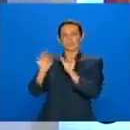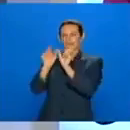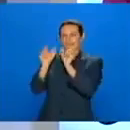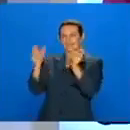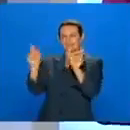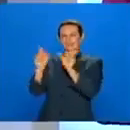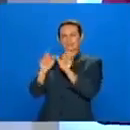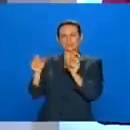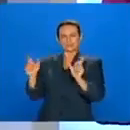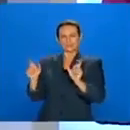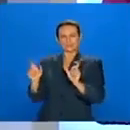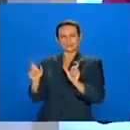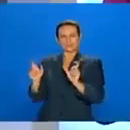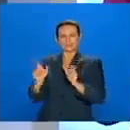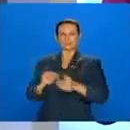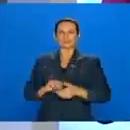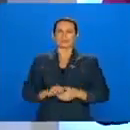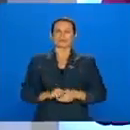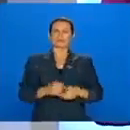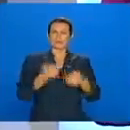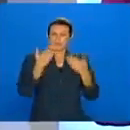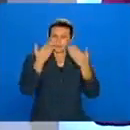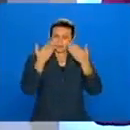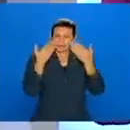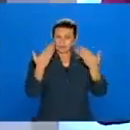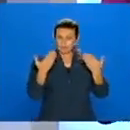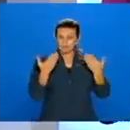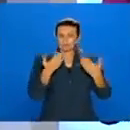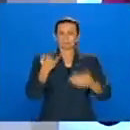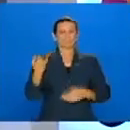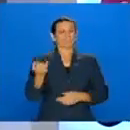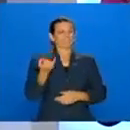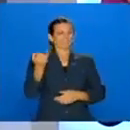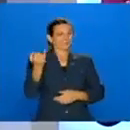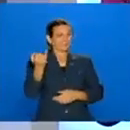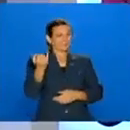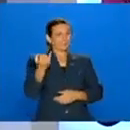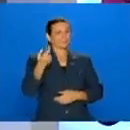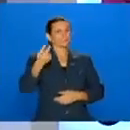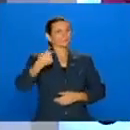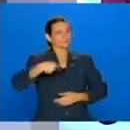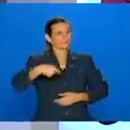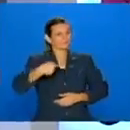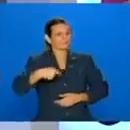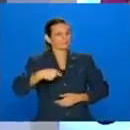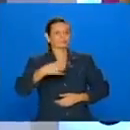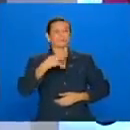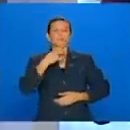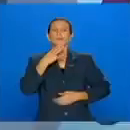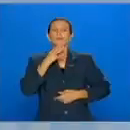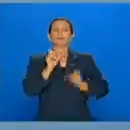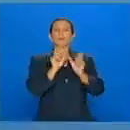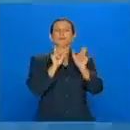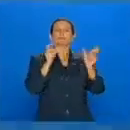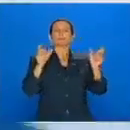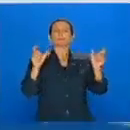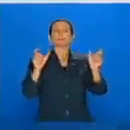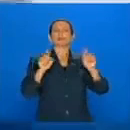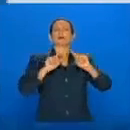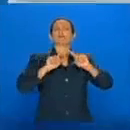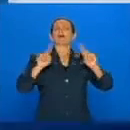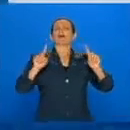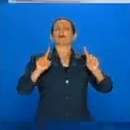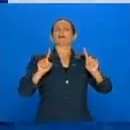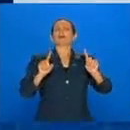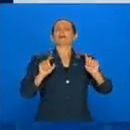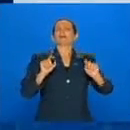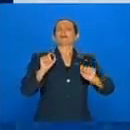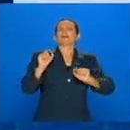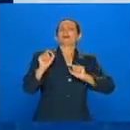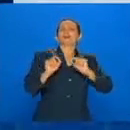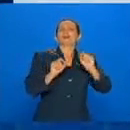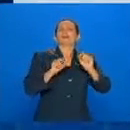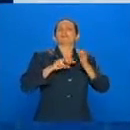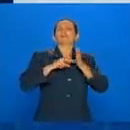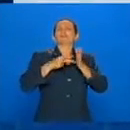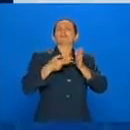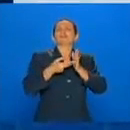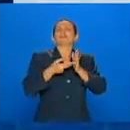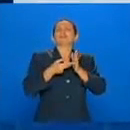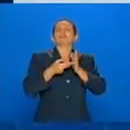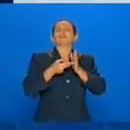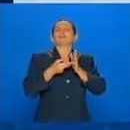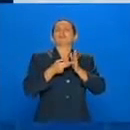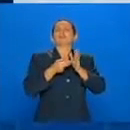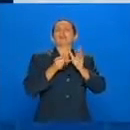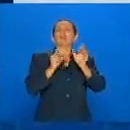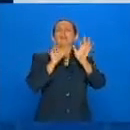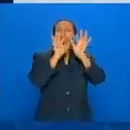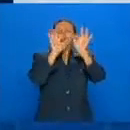em favor dessa necessidade até aqui. Mas o que entendemos por estrutura da língua? A estrutura